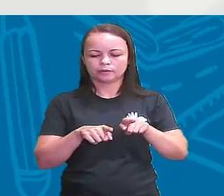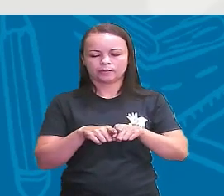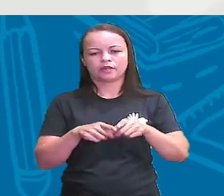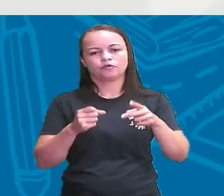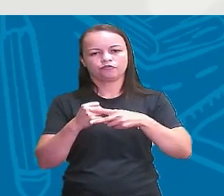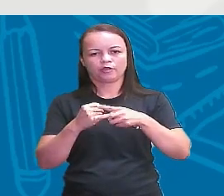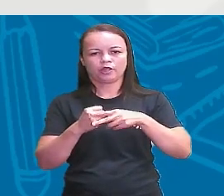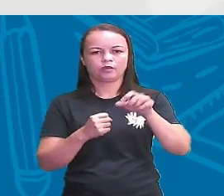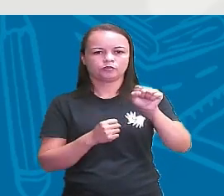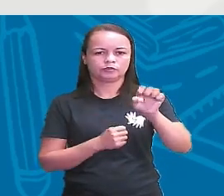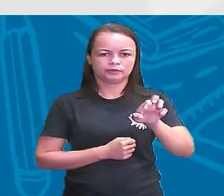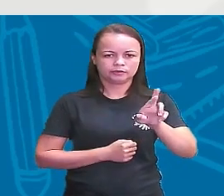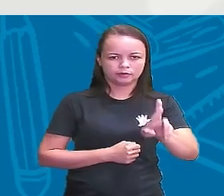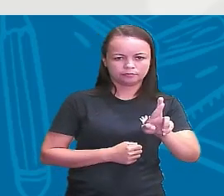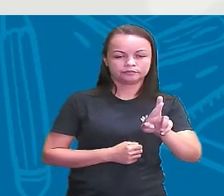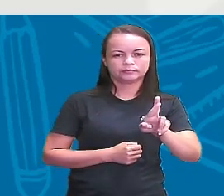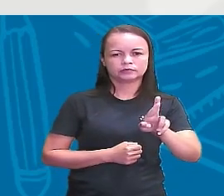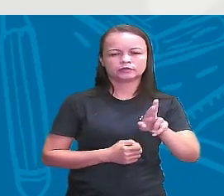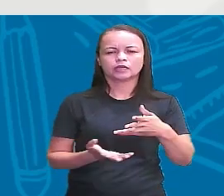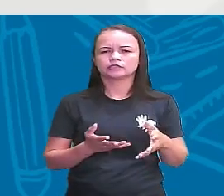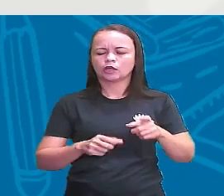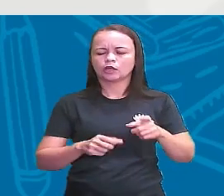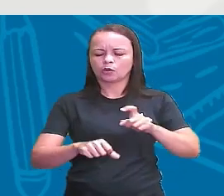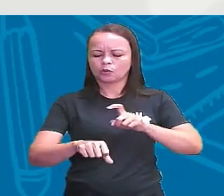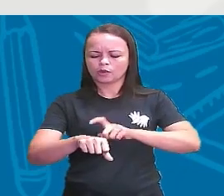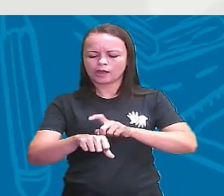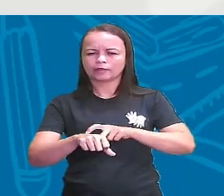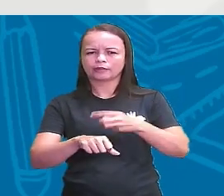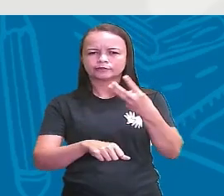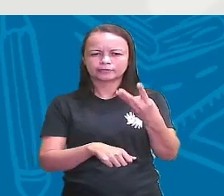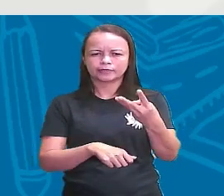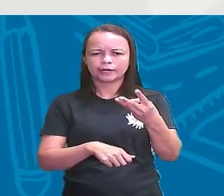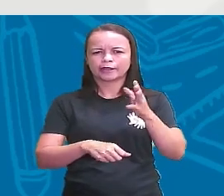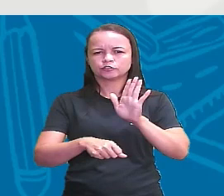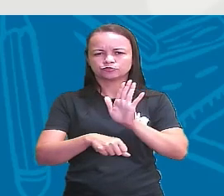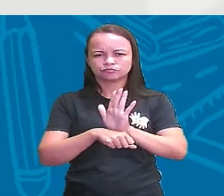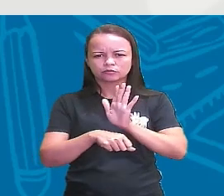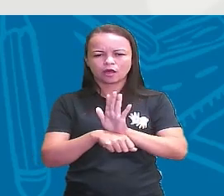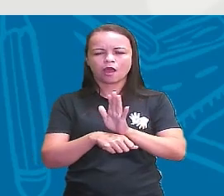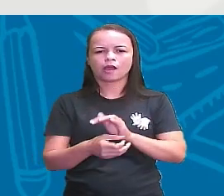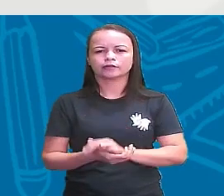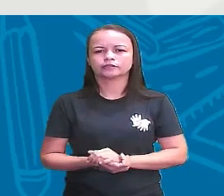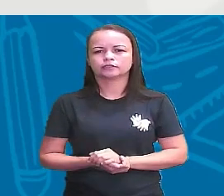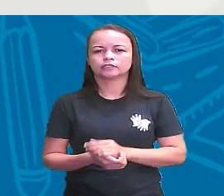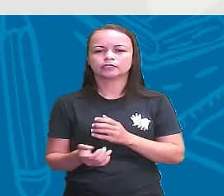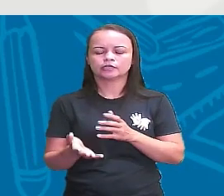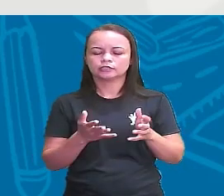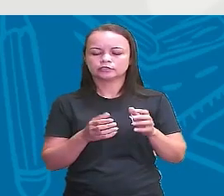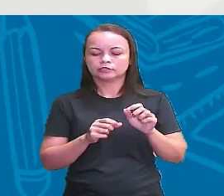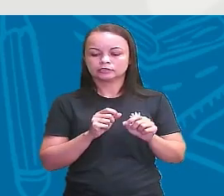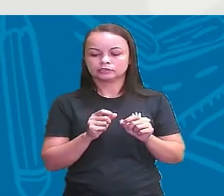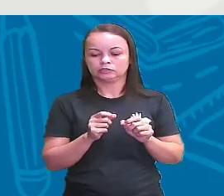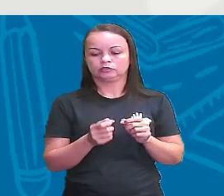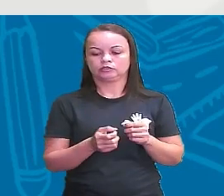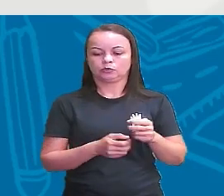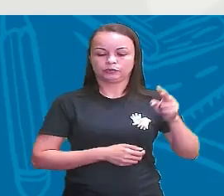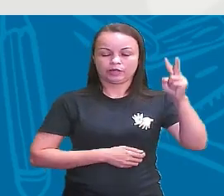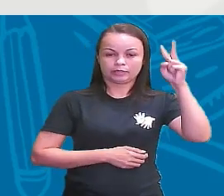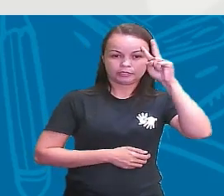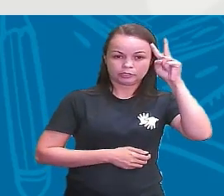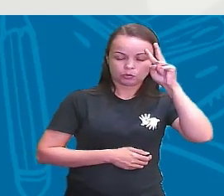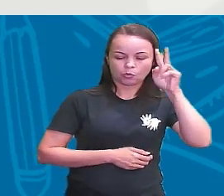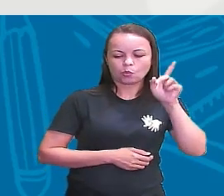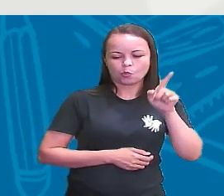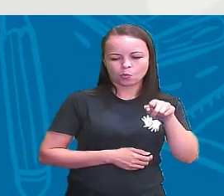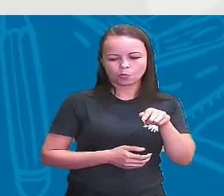verbo ser. Son las 3 de la tarde, es lunes, son 2 quilos,